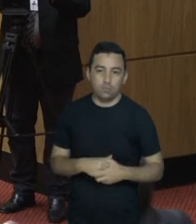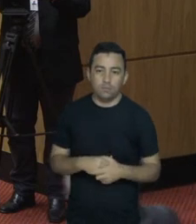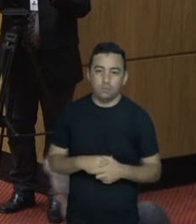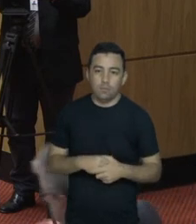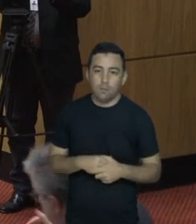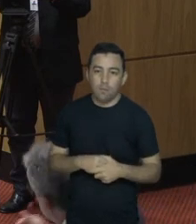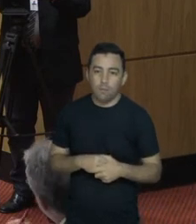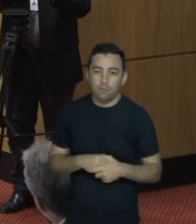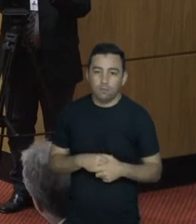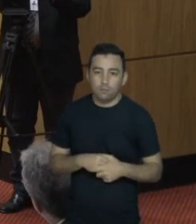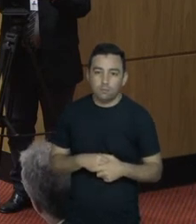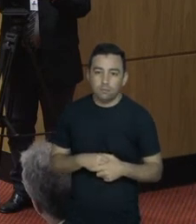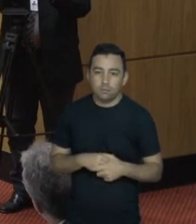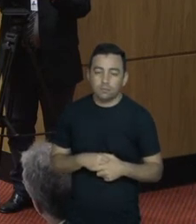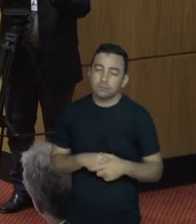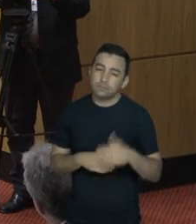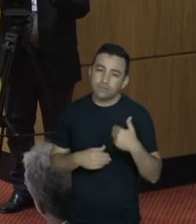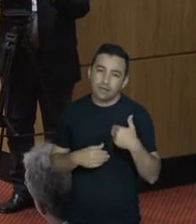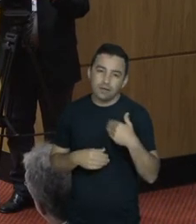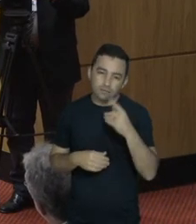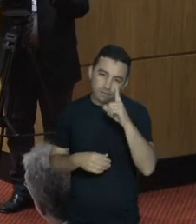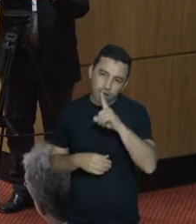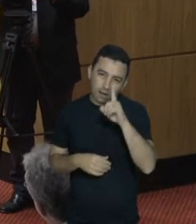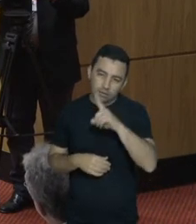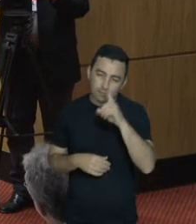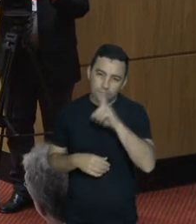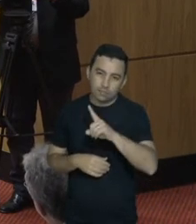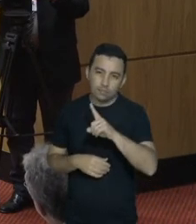Vocês me perdoem a falha, eu acabei fazendo